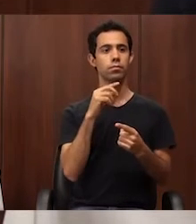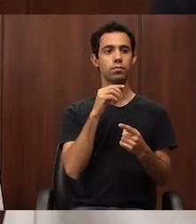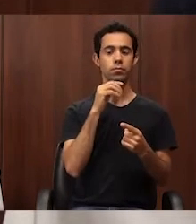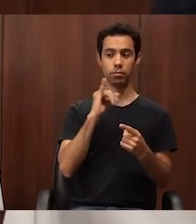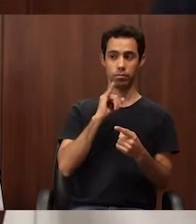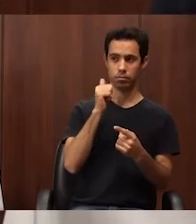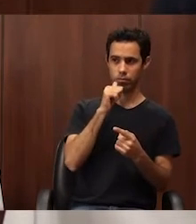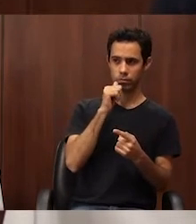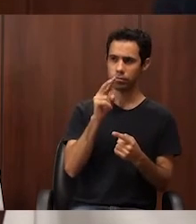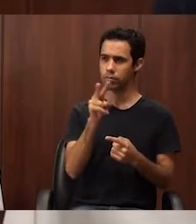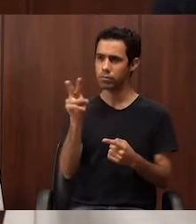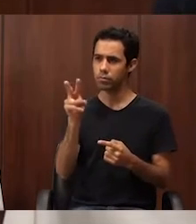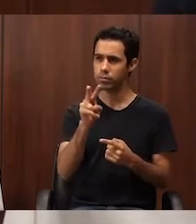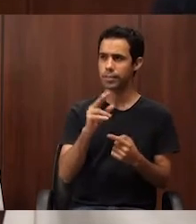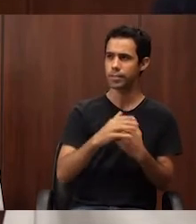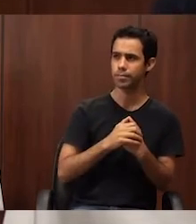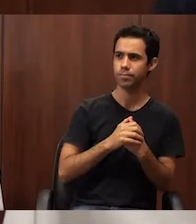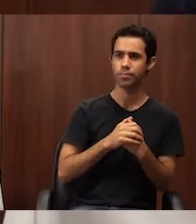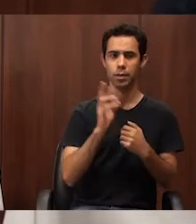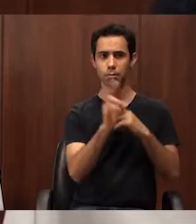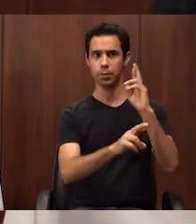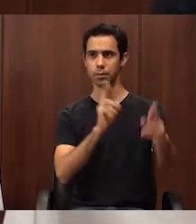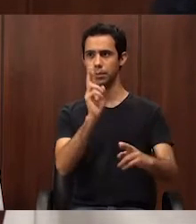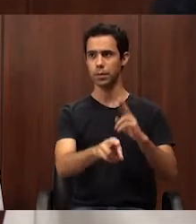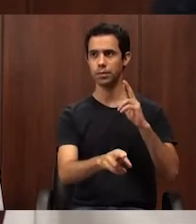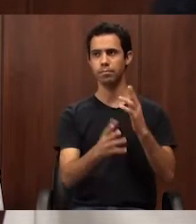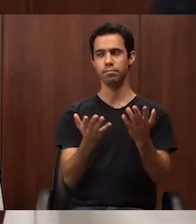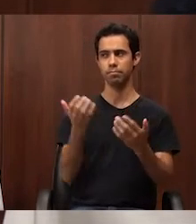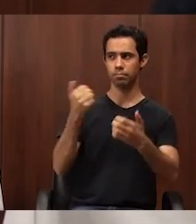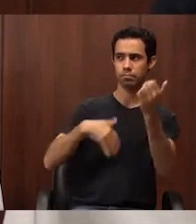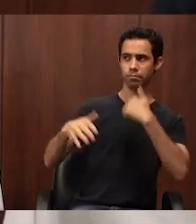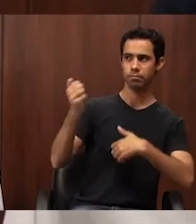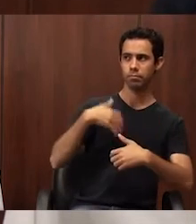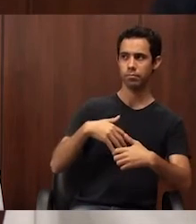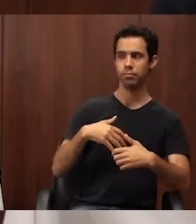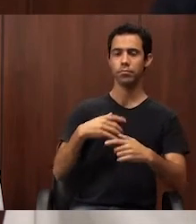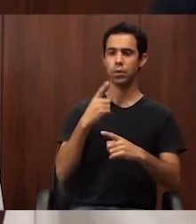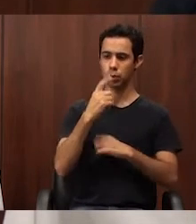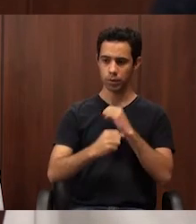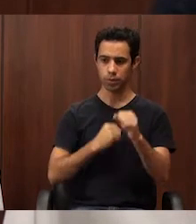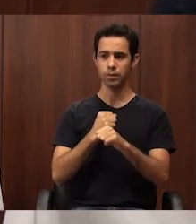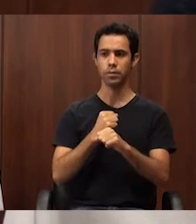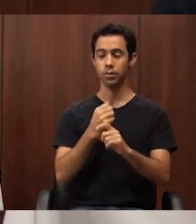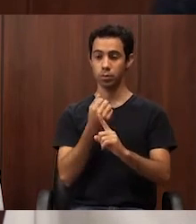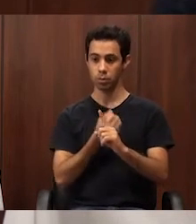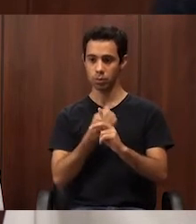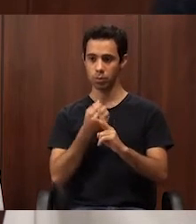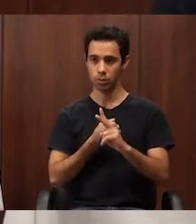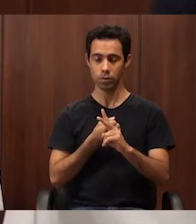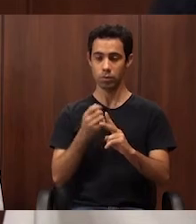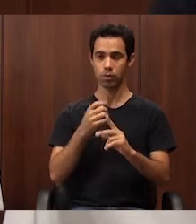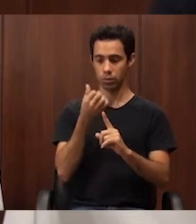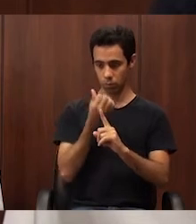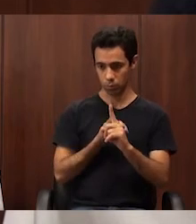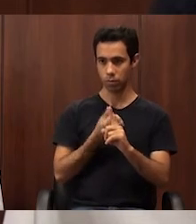irmã, às vezes algumas respostas. Uma vez, acho que a minha irmã já estava lá em casa há 1 ou 2 meses, eu pedi para ir no mercado